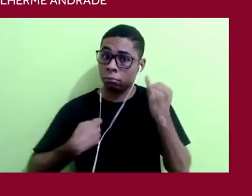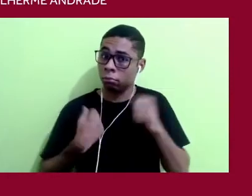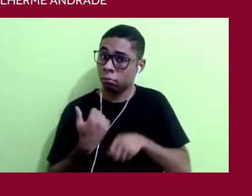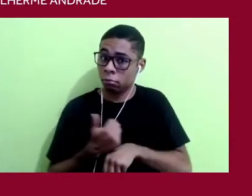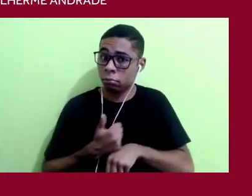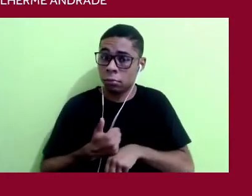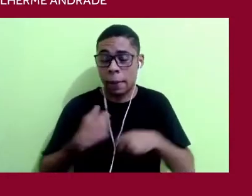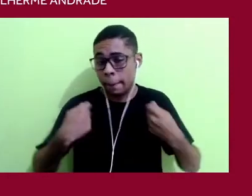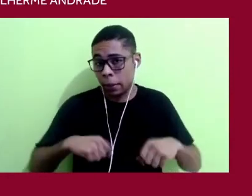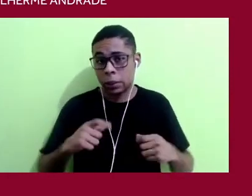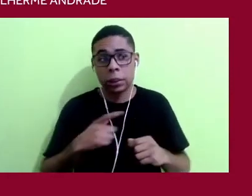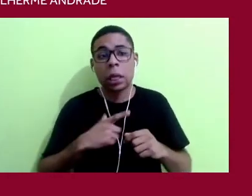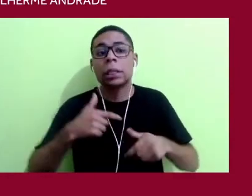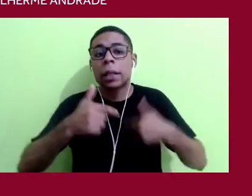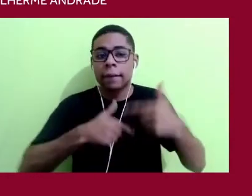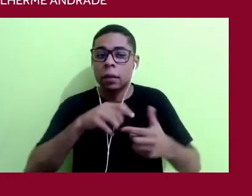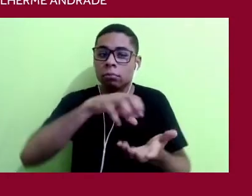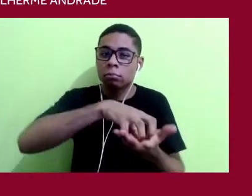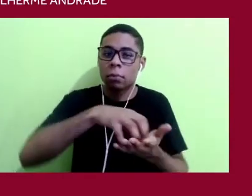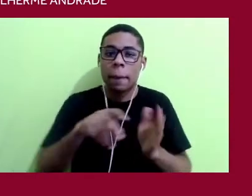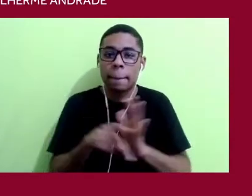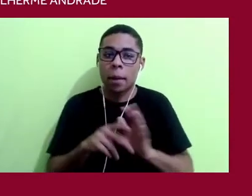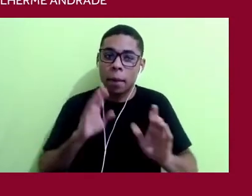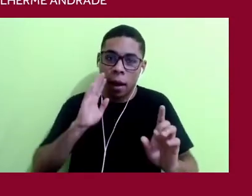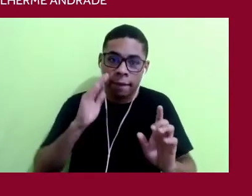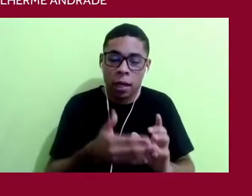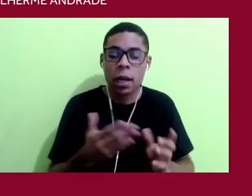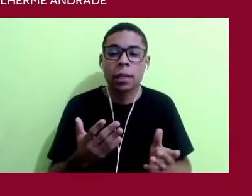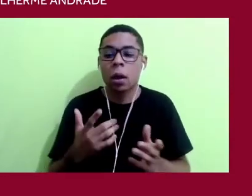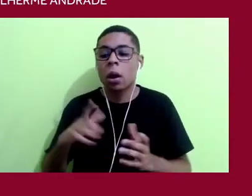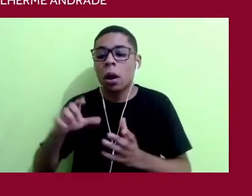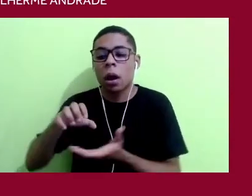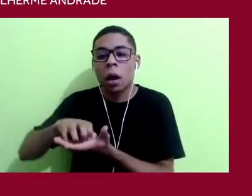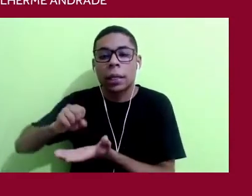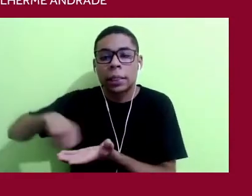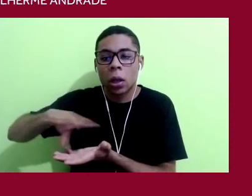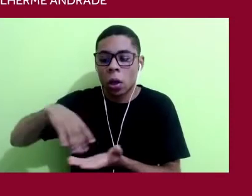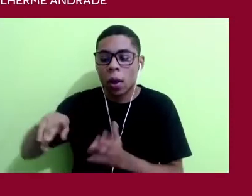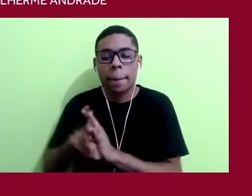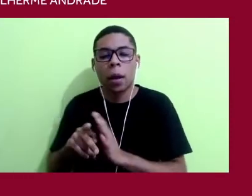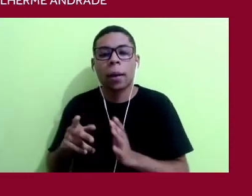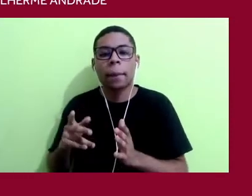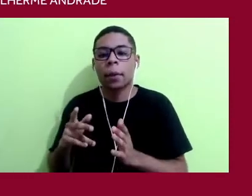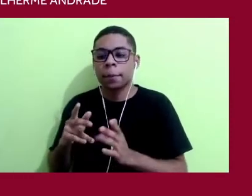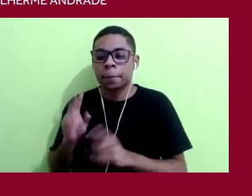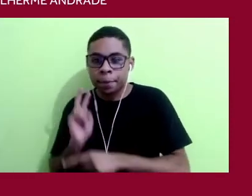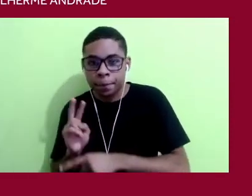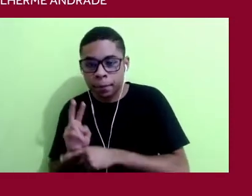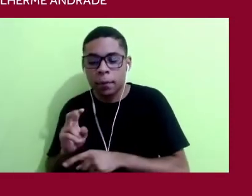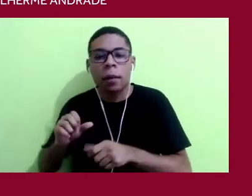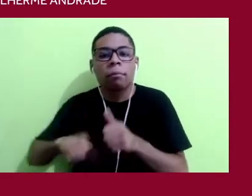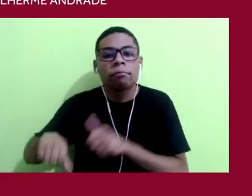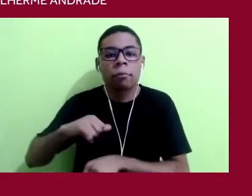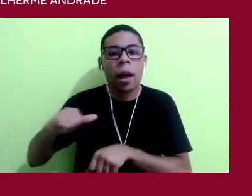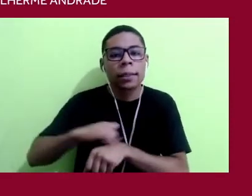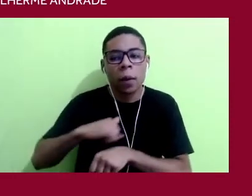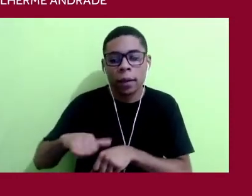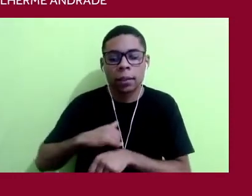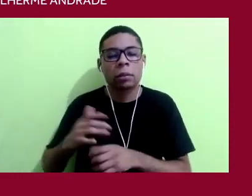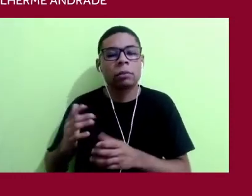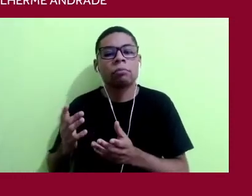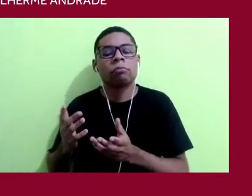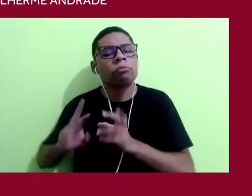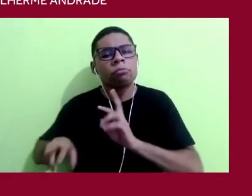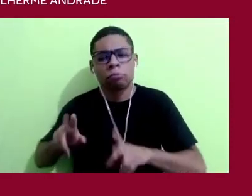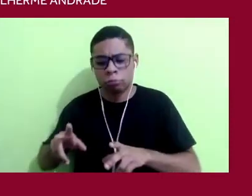de referência, né? O setor de preservação, conservação e restauração. Tudo isso é encarado de forma